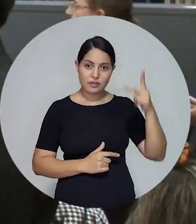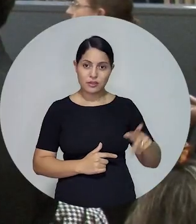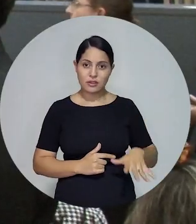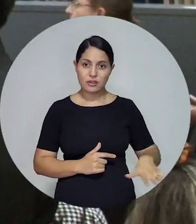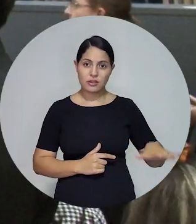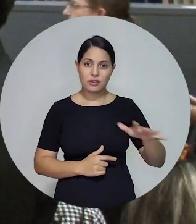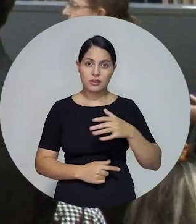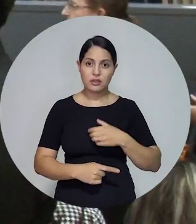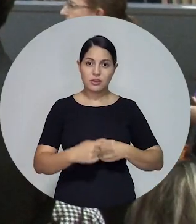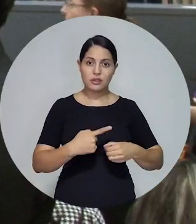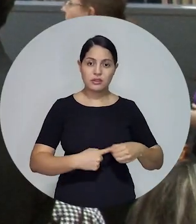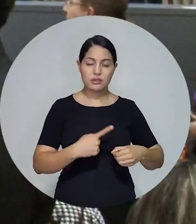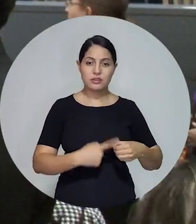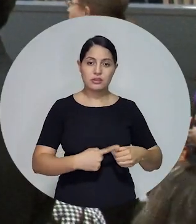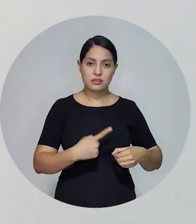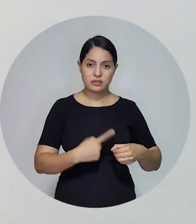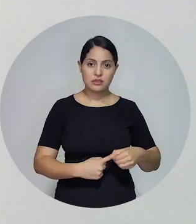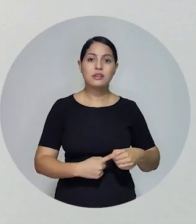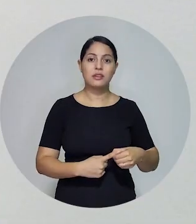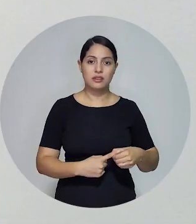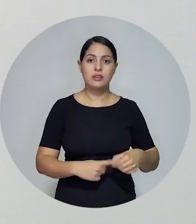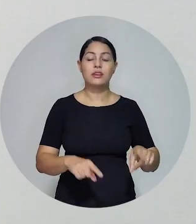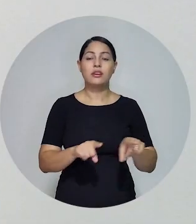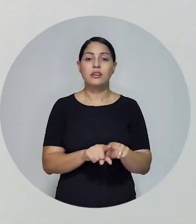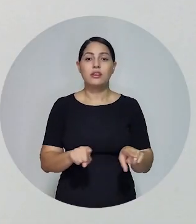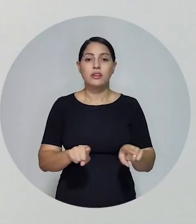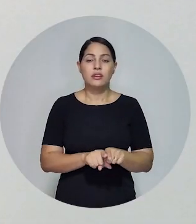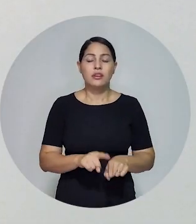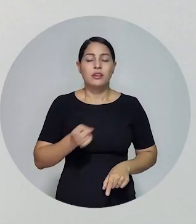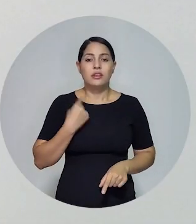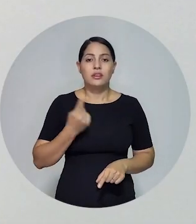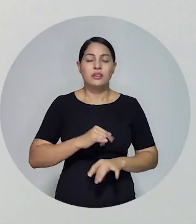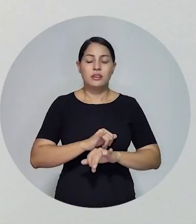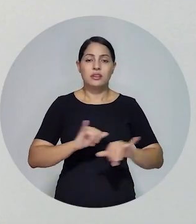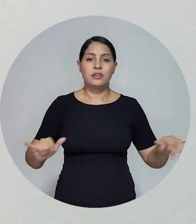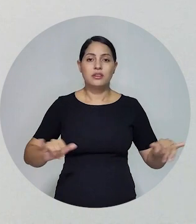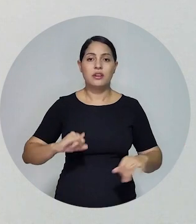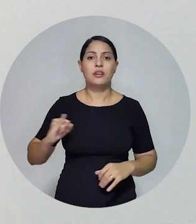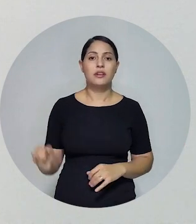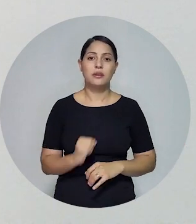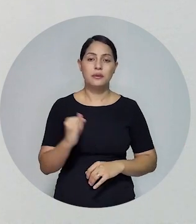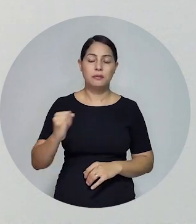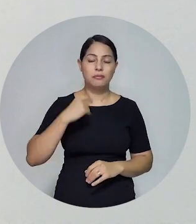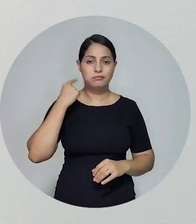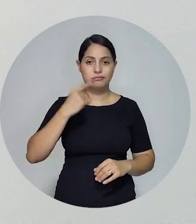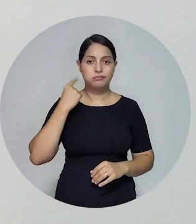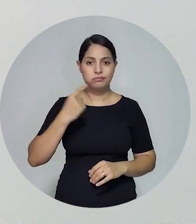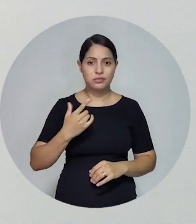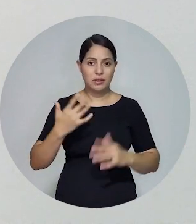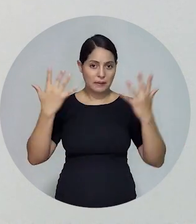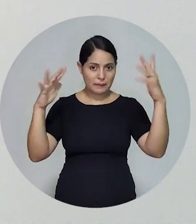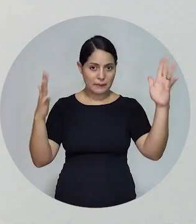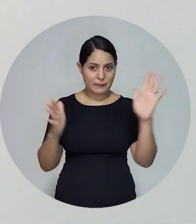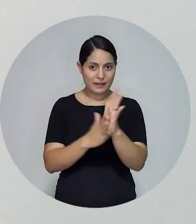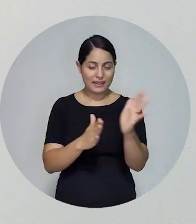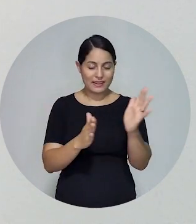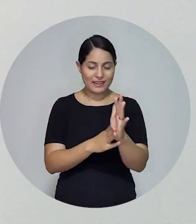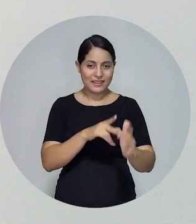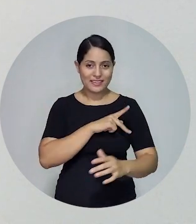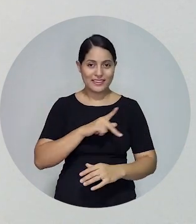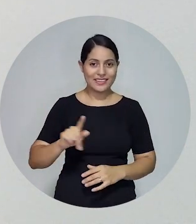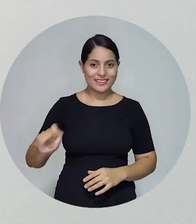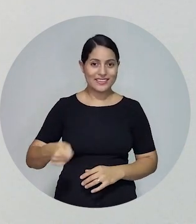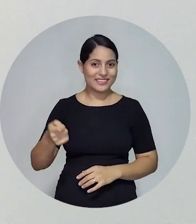prefeito da cidade, com 2 desembargadores do Tribunal de Justiça, mostrando a importância da nossa ordem, importância da advocacia para o sistema de